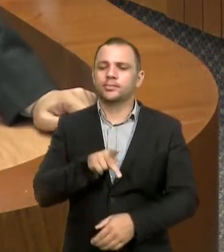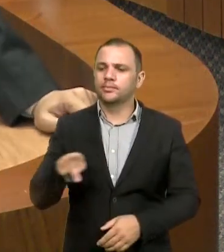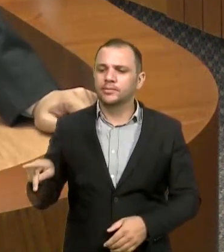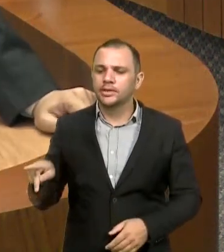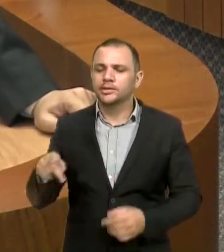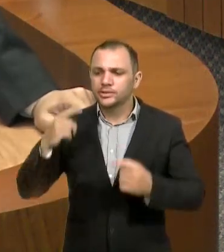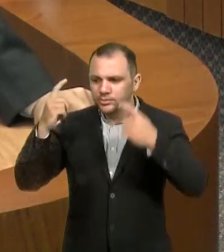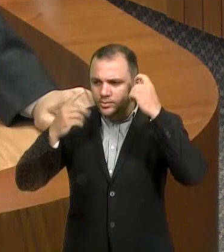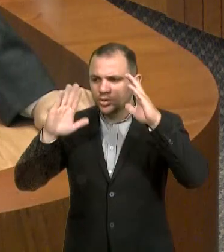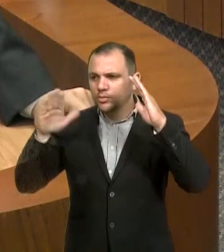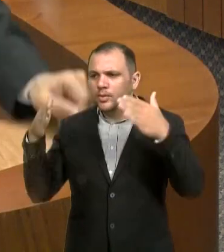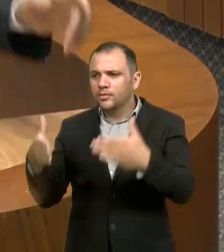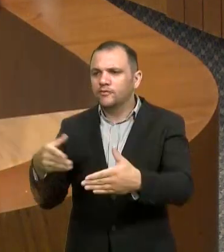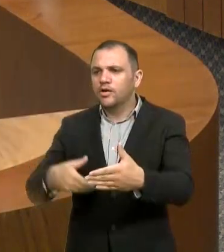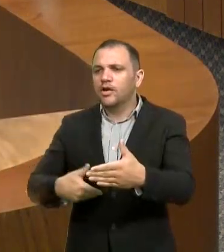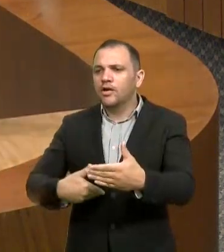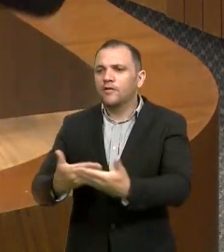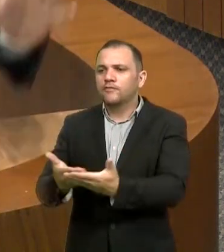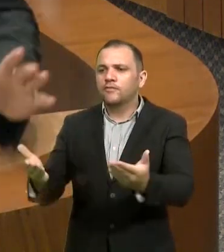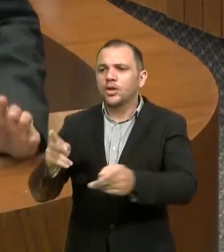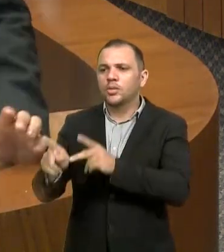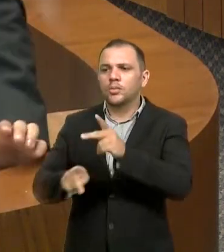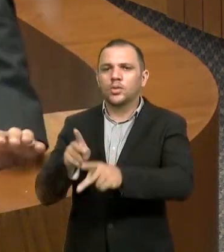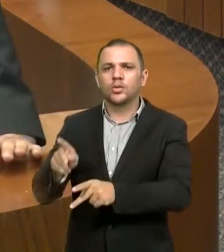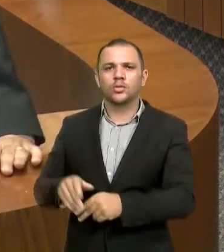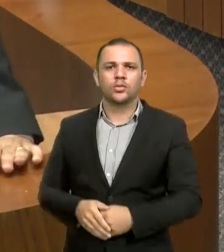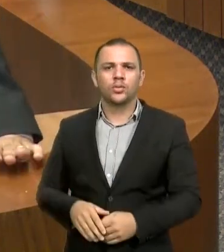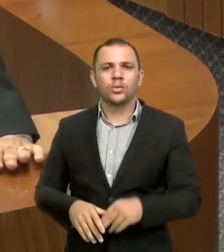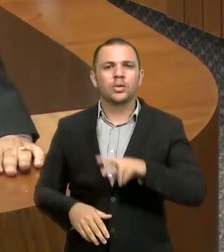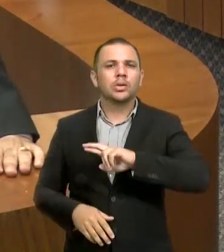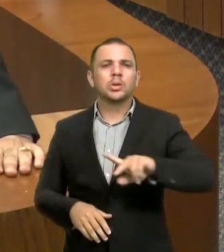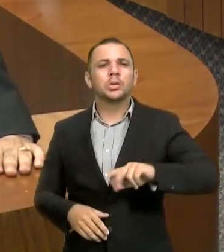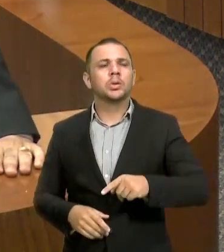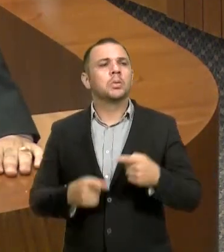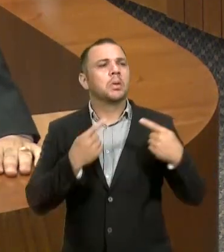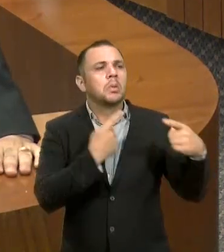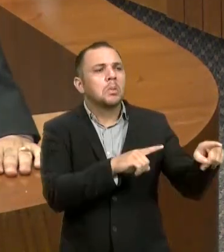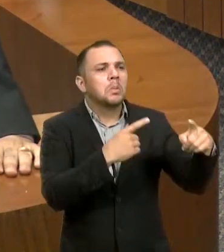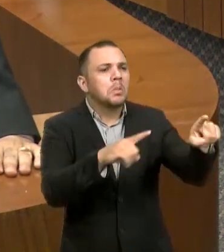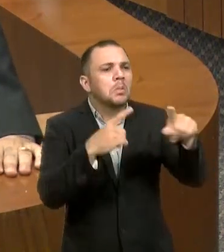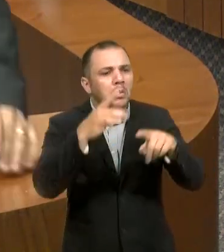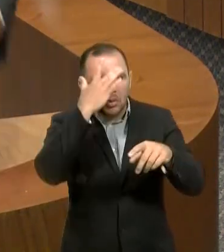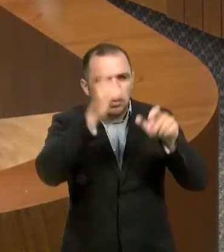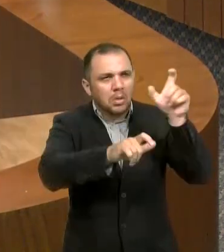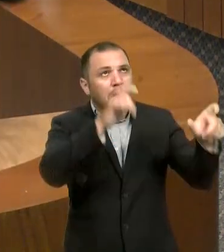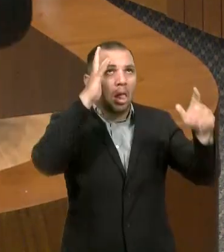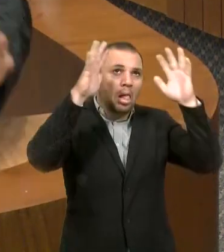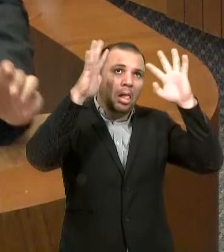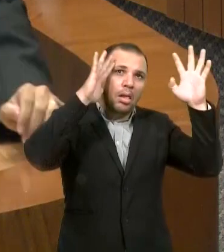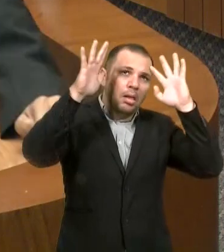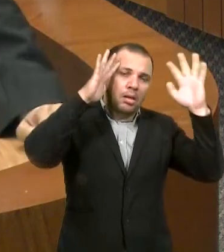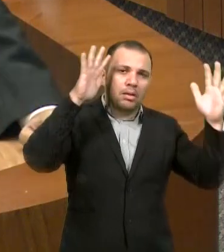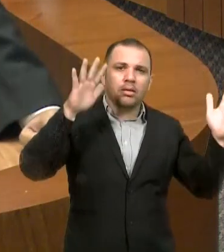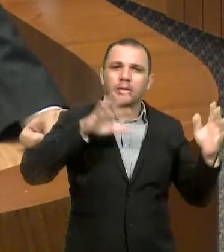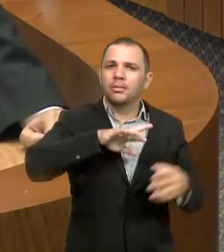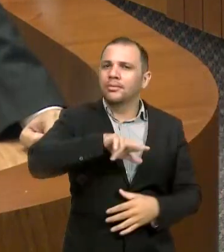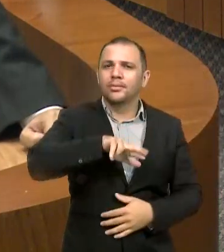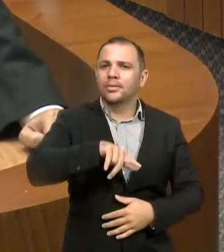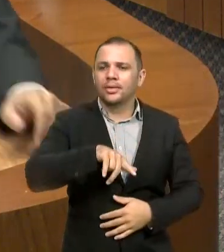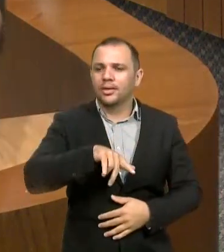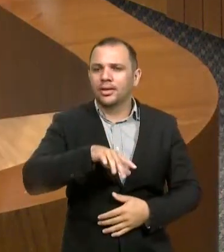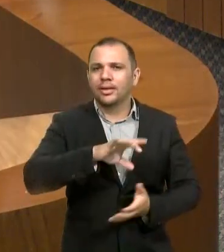da população e não lutar contra inimigos imaginários, inimigos que só